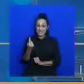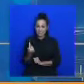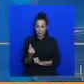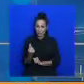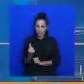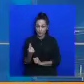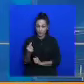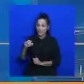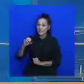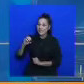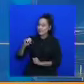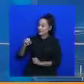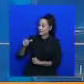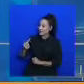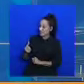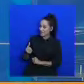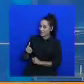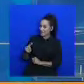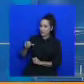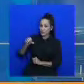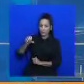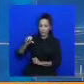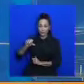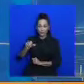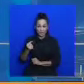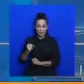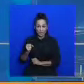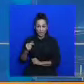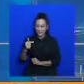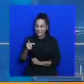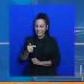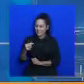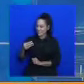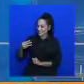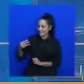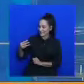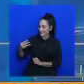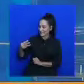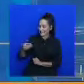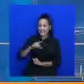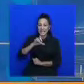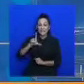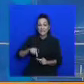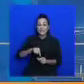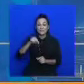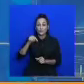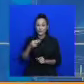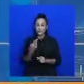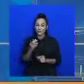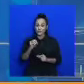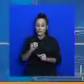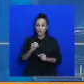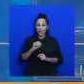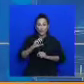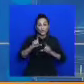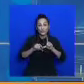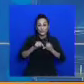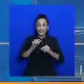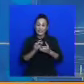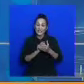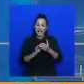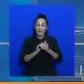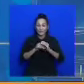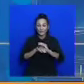61, 06, 98 e 73. Esses foram os 20 números sorteados na